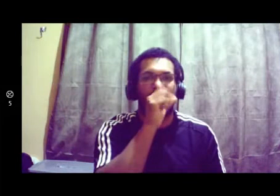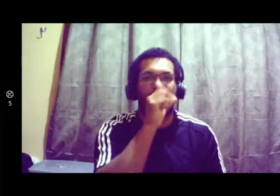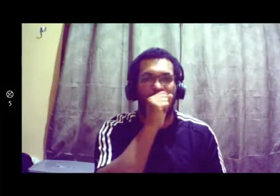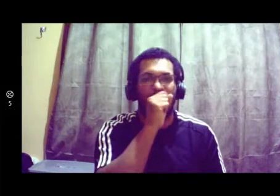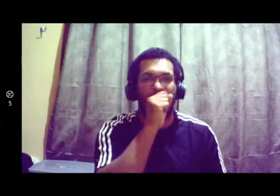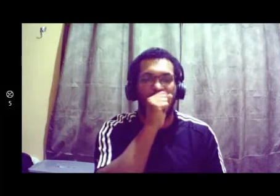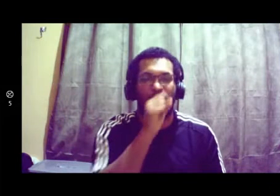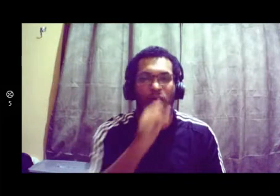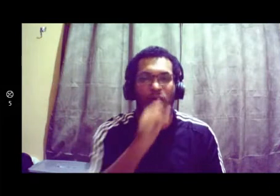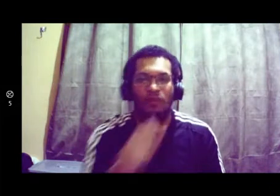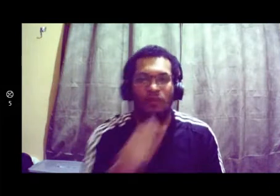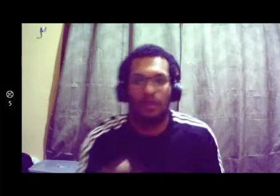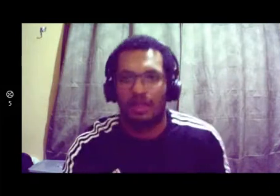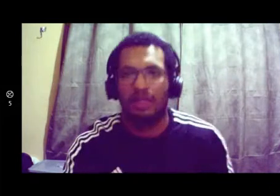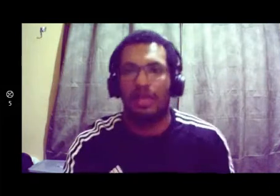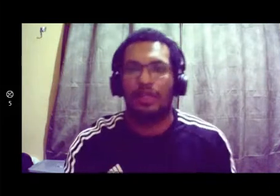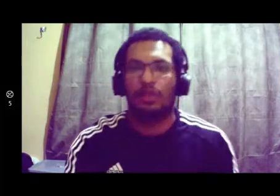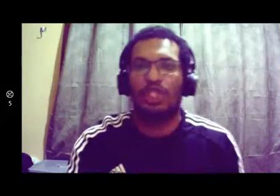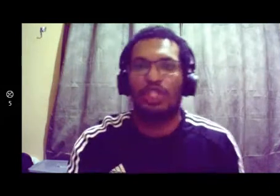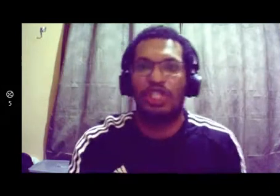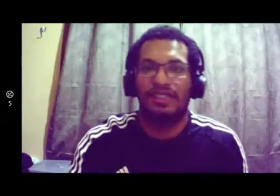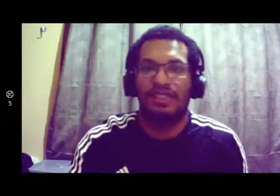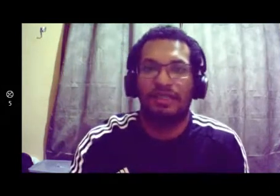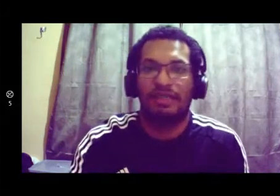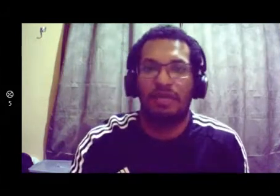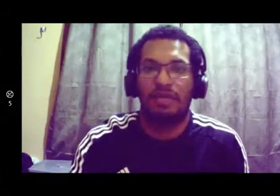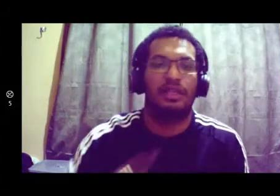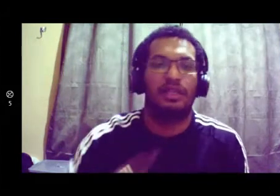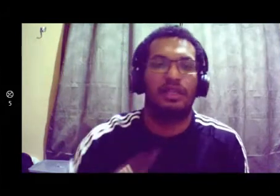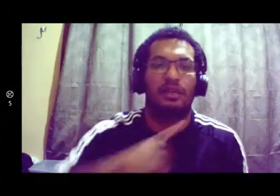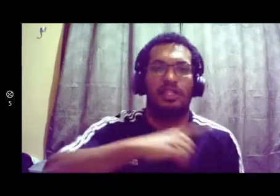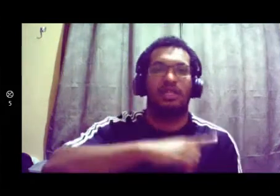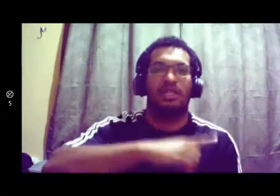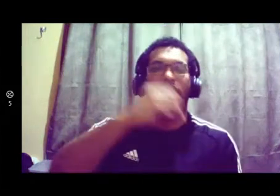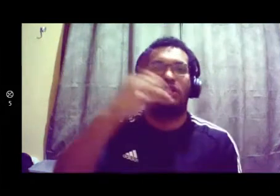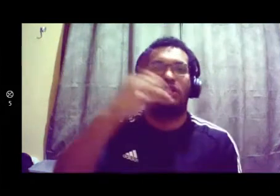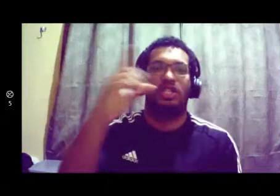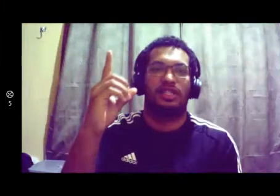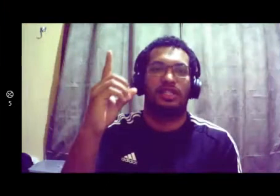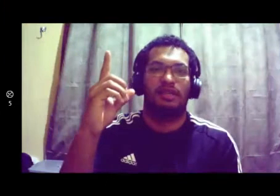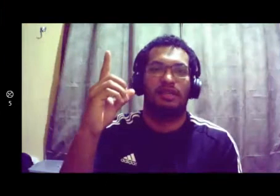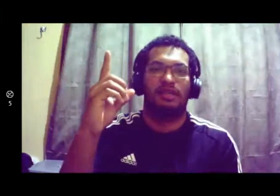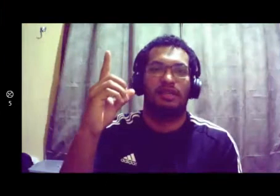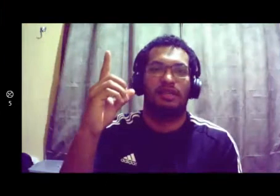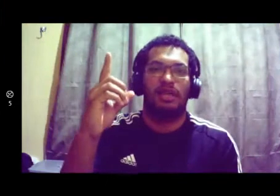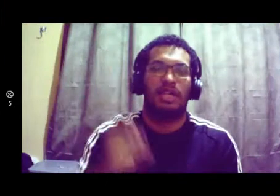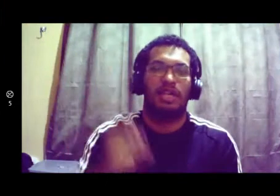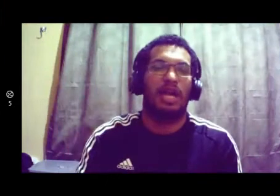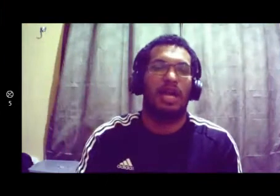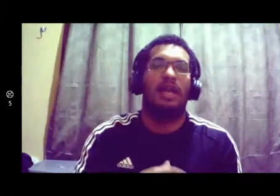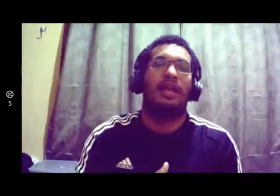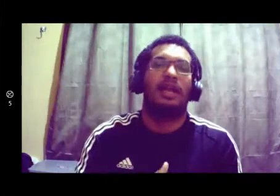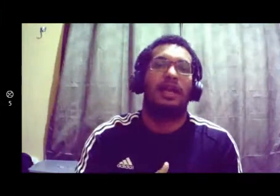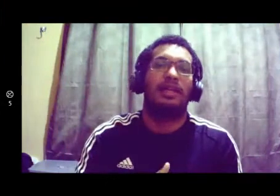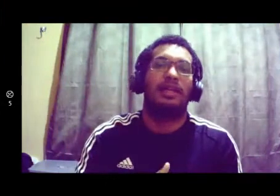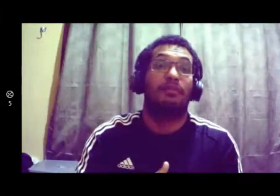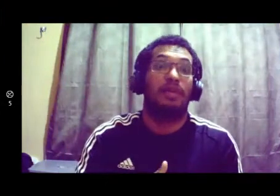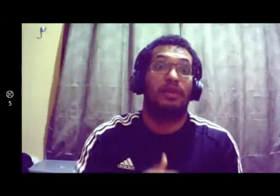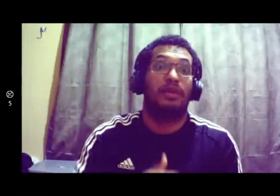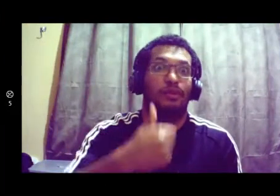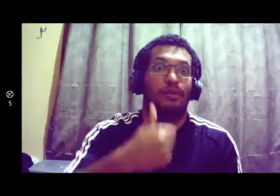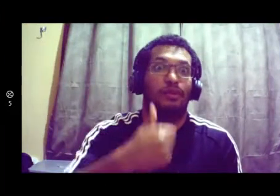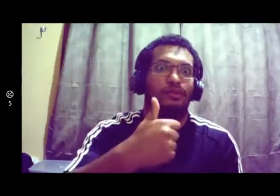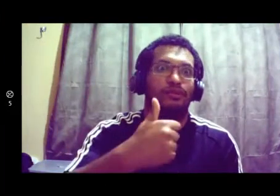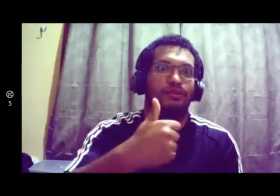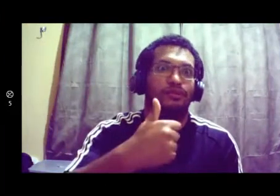e sábado, tá bom? E aí tem os dias da semana. Então a gente dias da semana, aí tem o dia